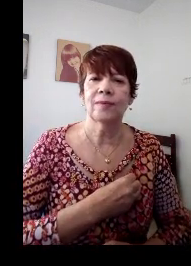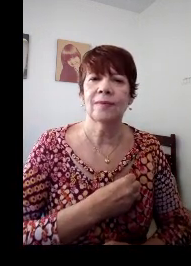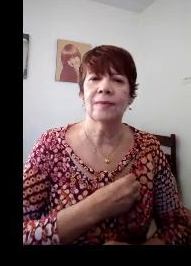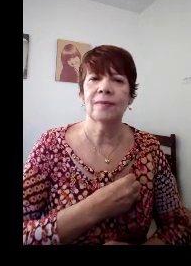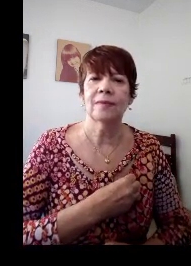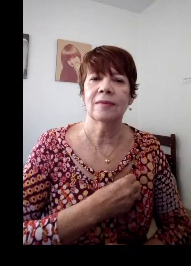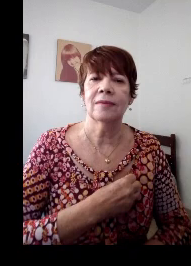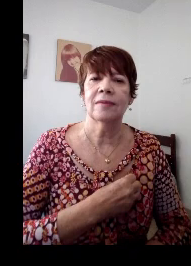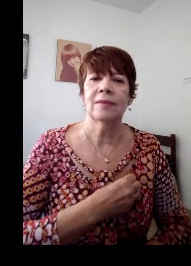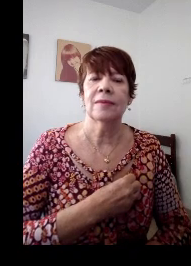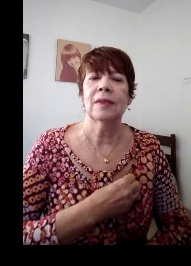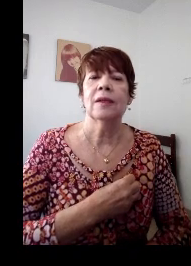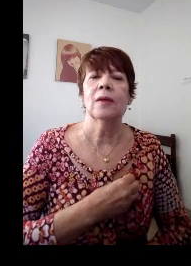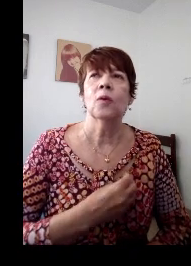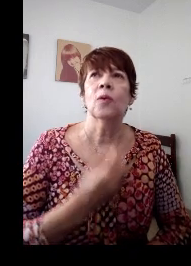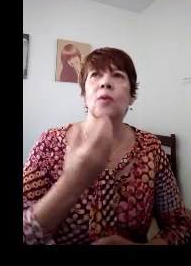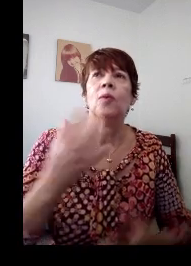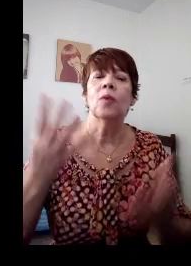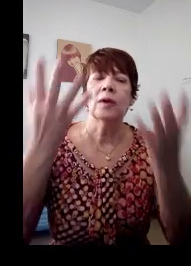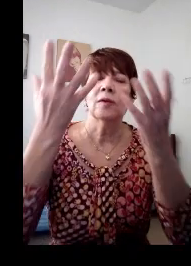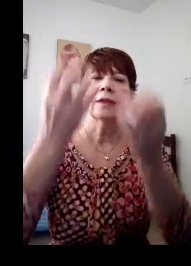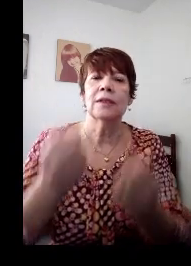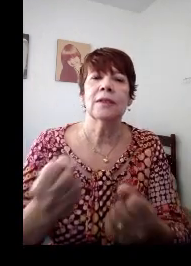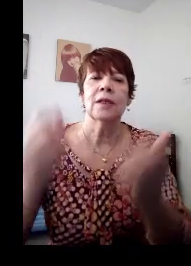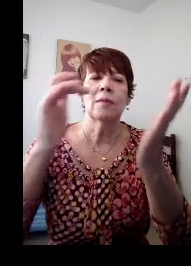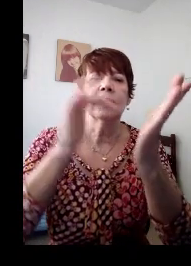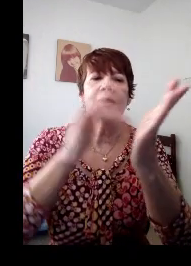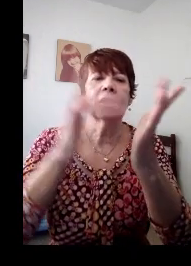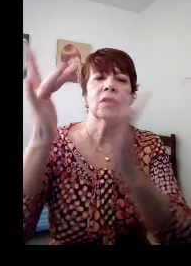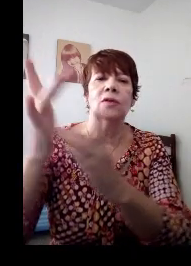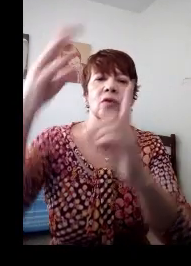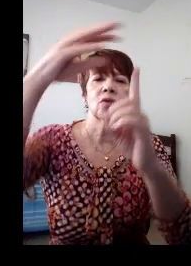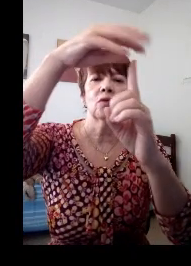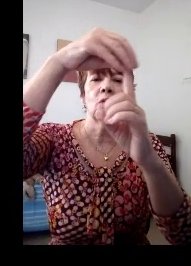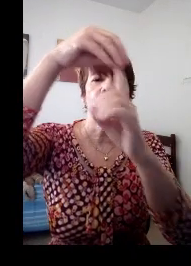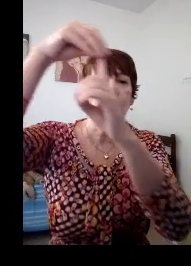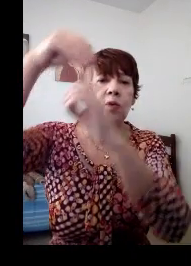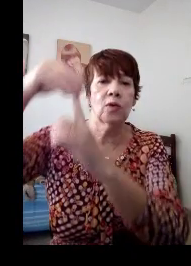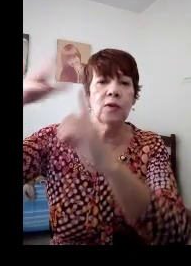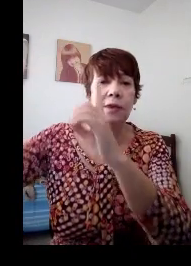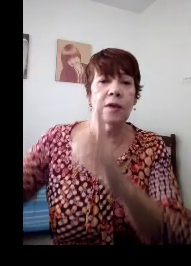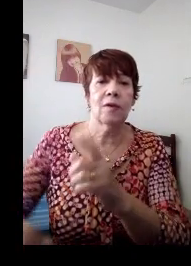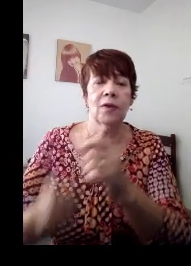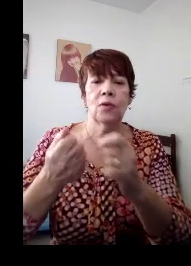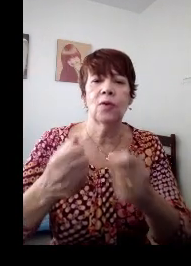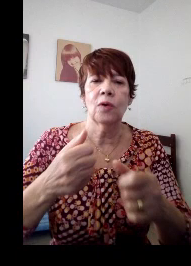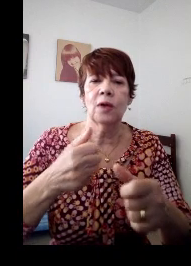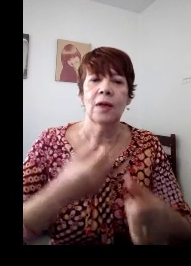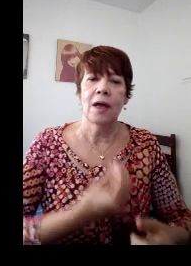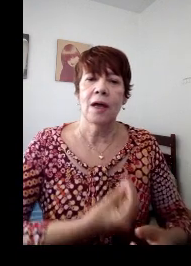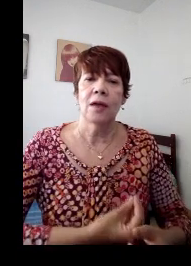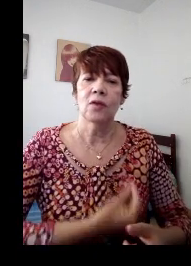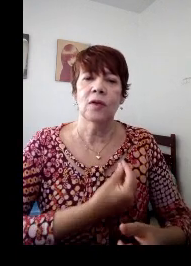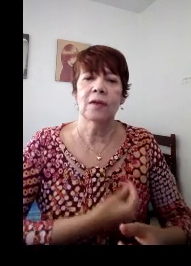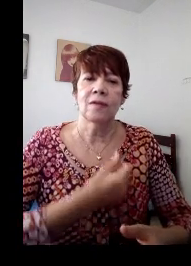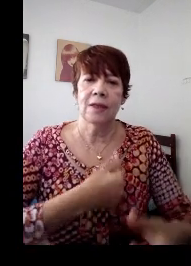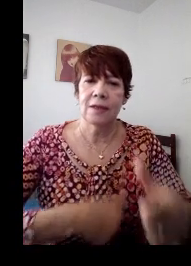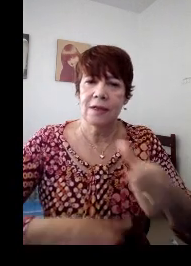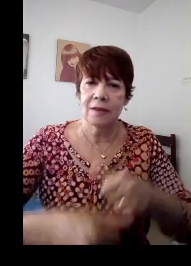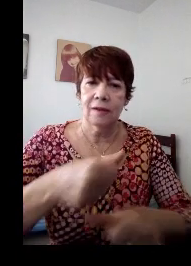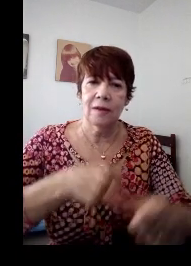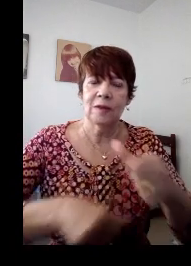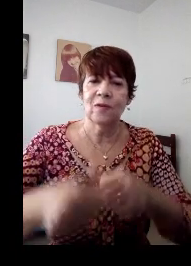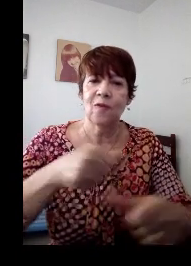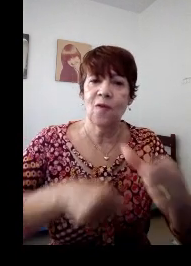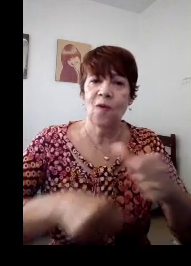A vida deve ser nova em Cristo. Vida nova. Em